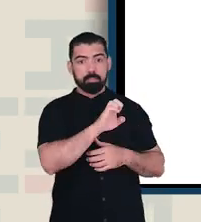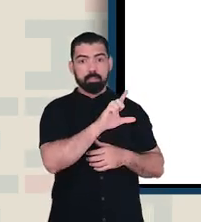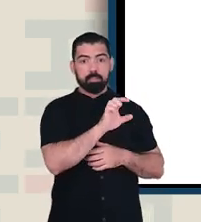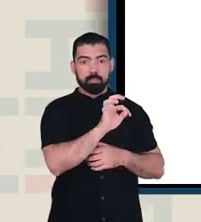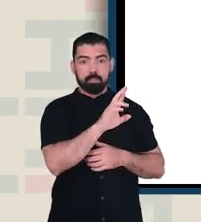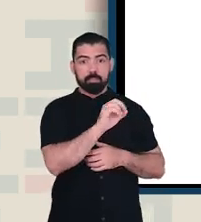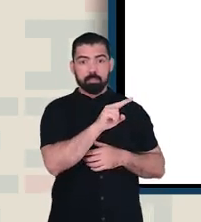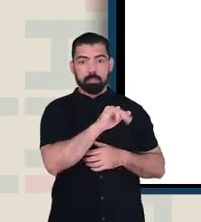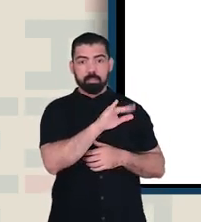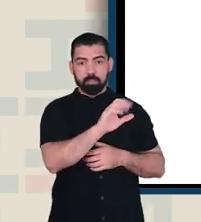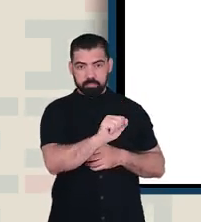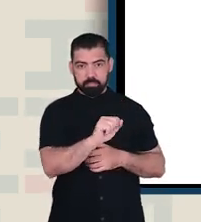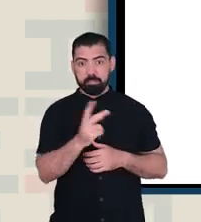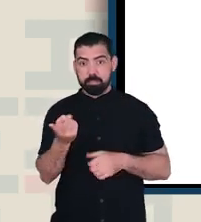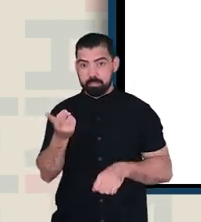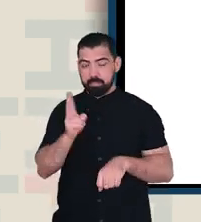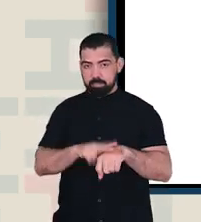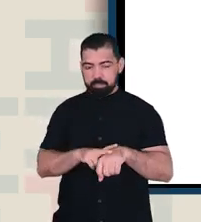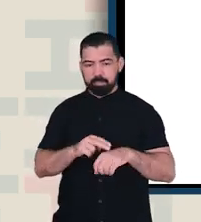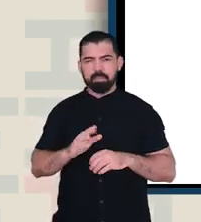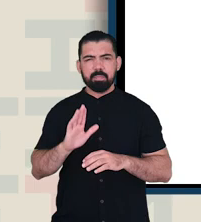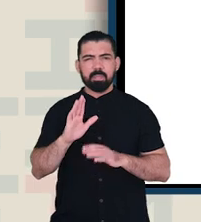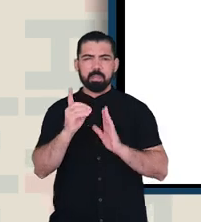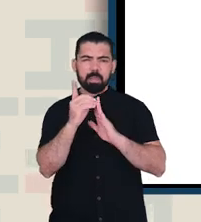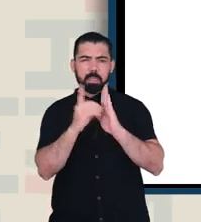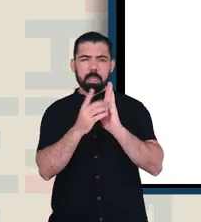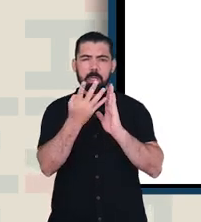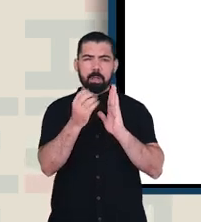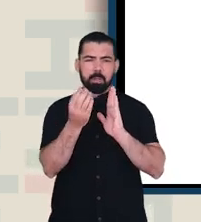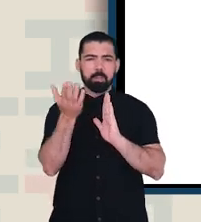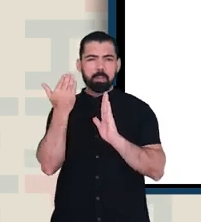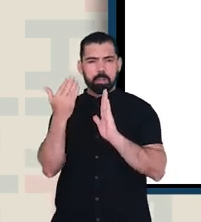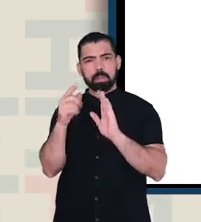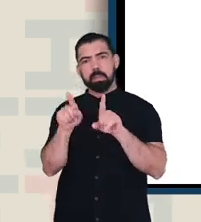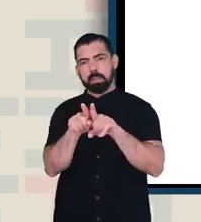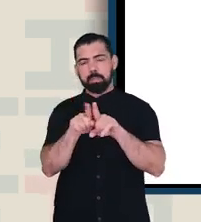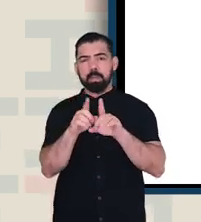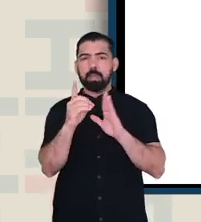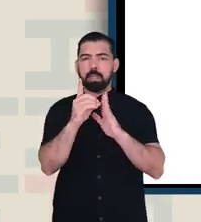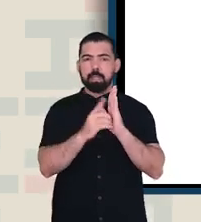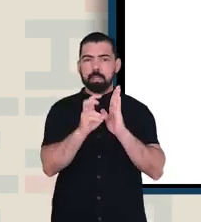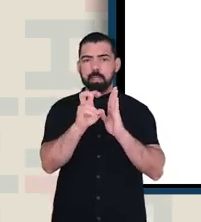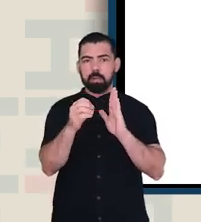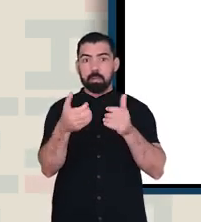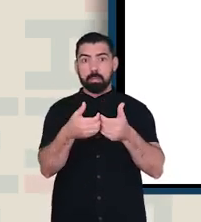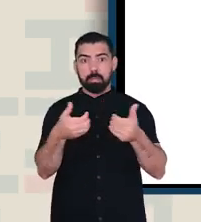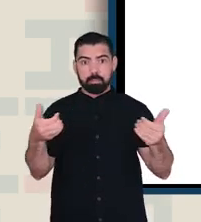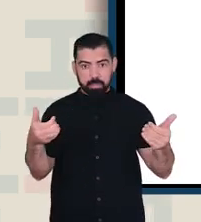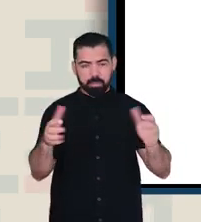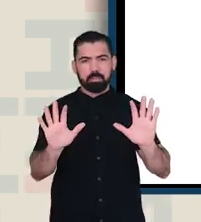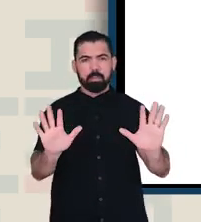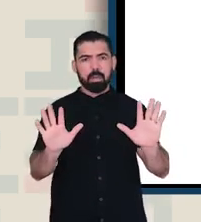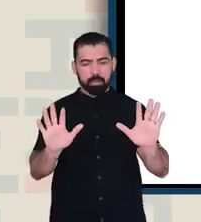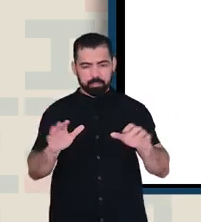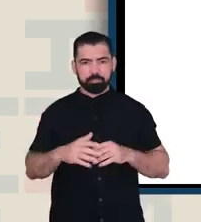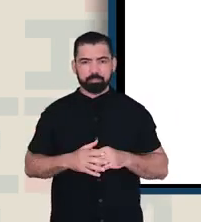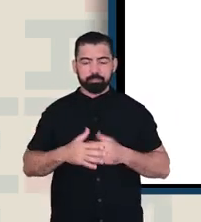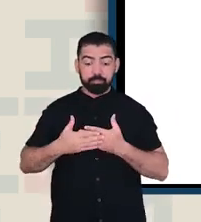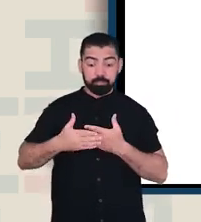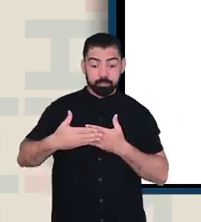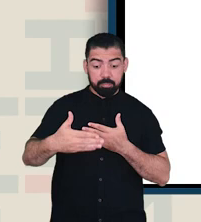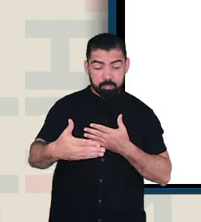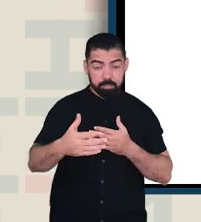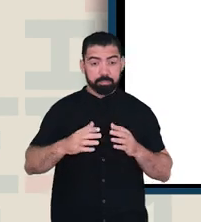práticas, até a década de 40, começo da década de 50, estavam relativamente separadas. Mas logo em